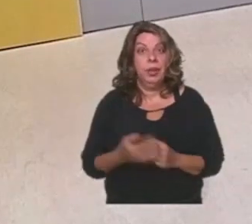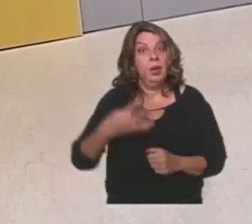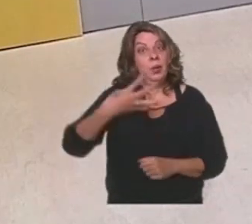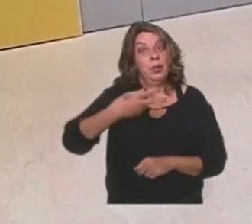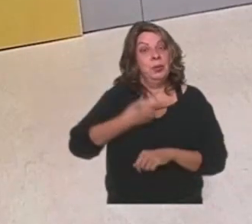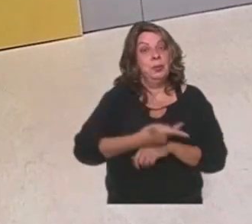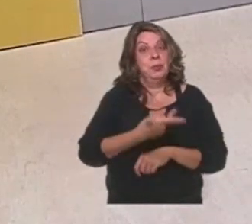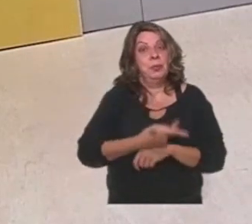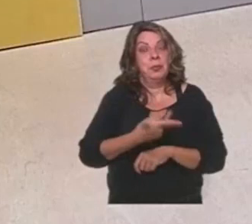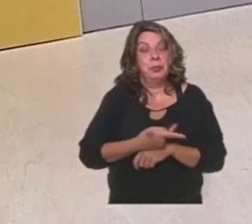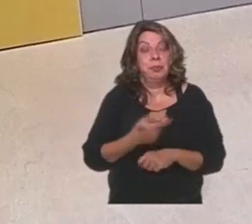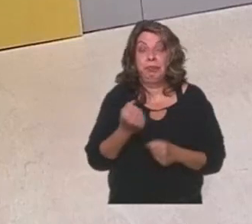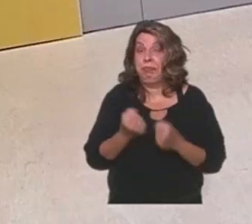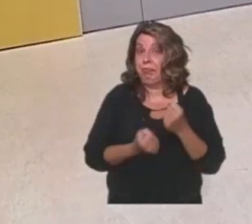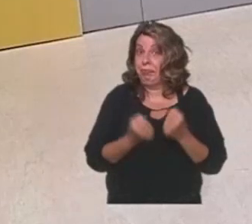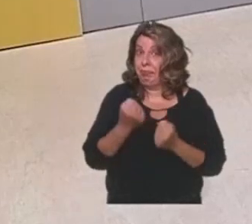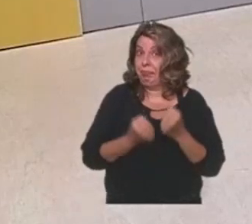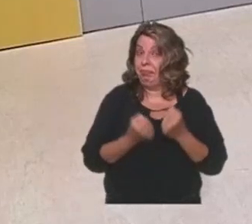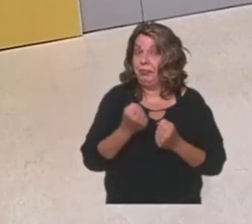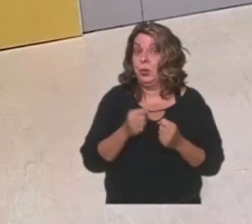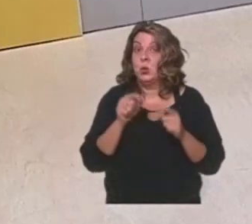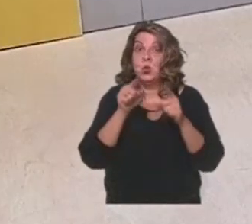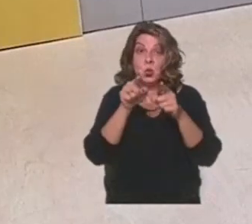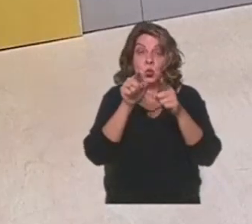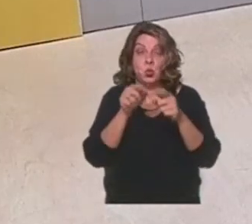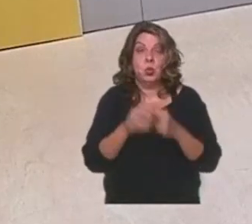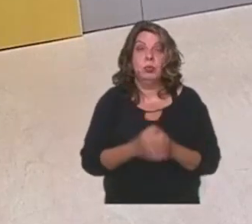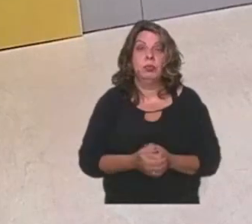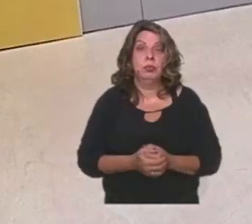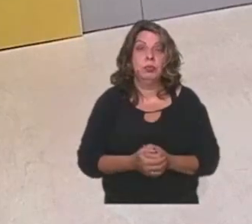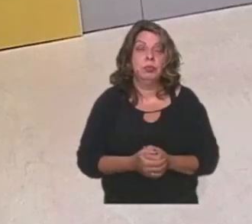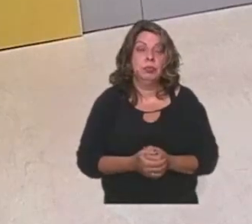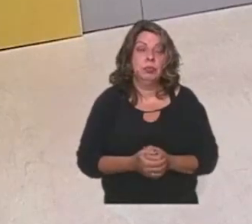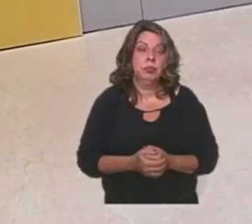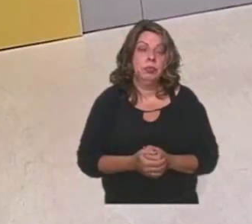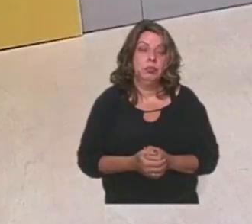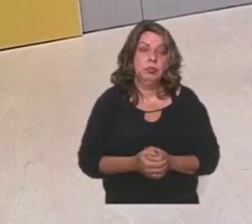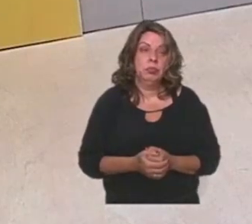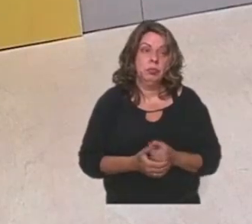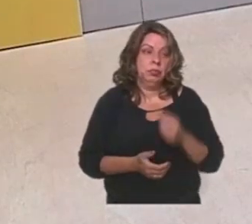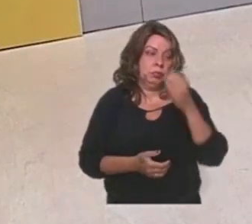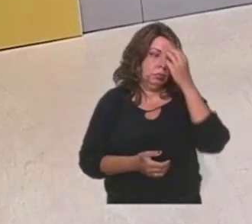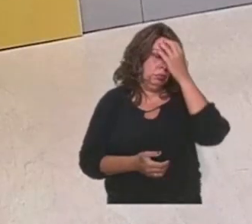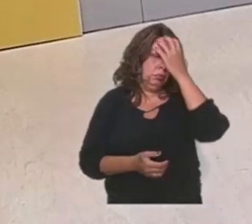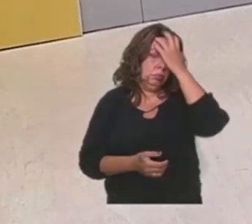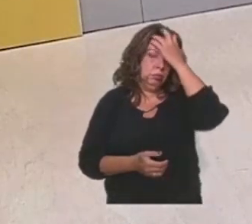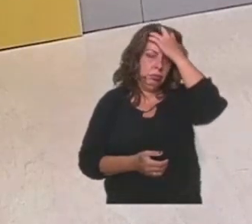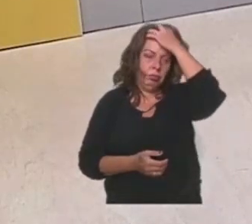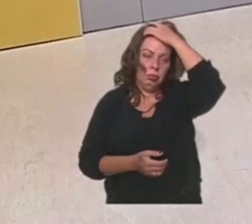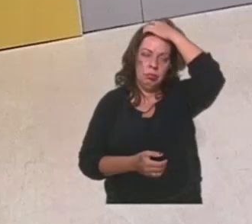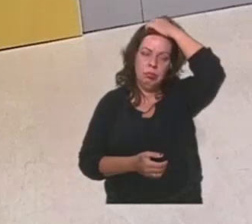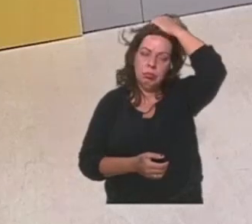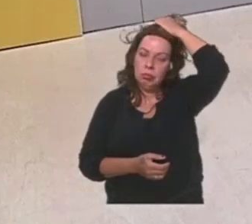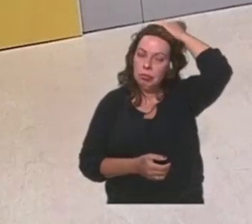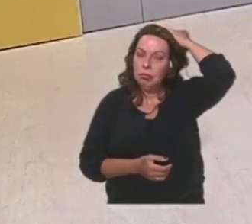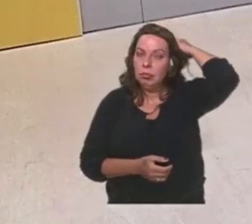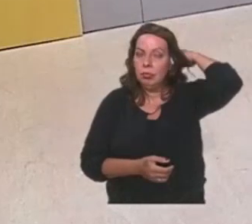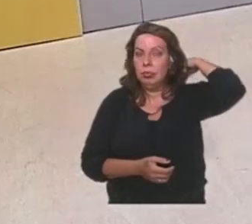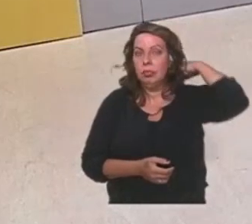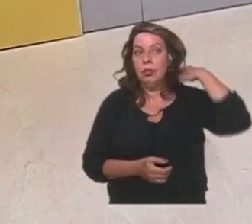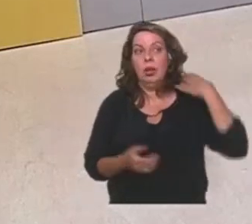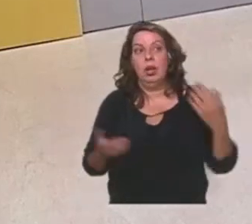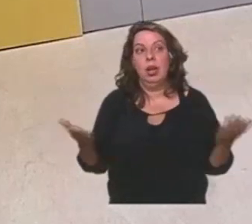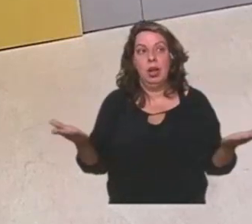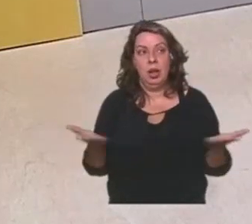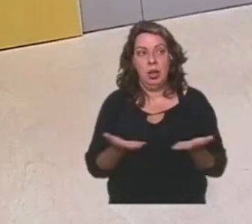prêmio dessa Ford ser sua. Tá pipocando. tá pipocando. Chama a primeira